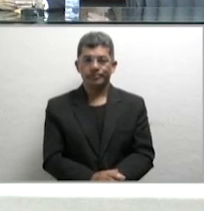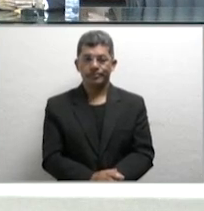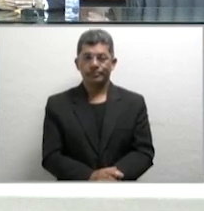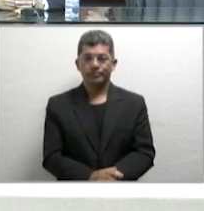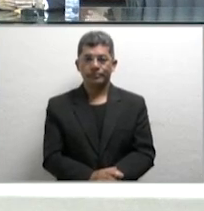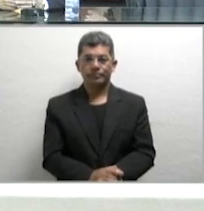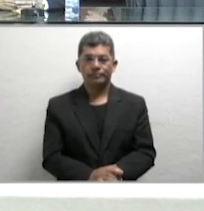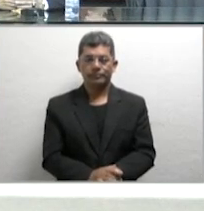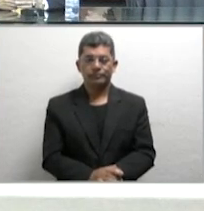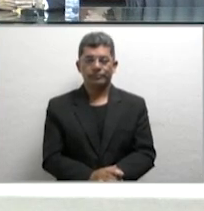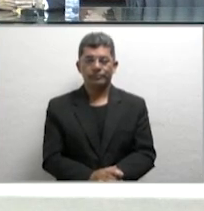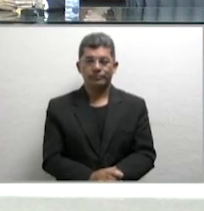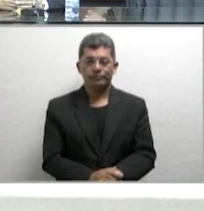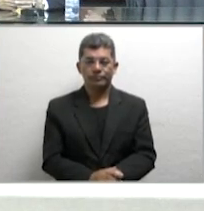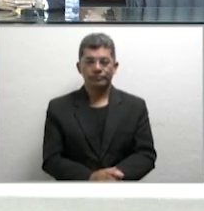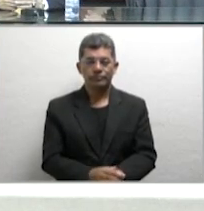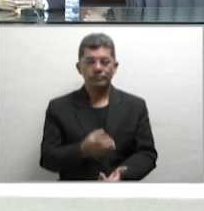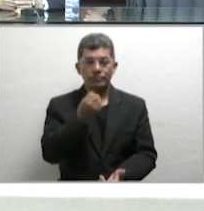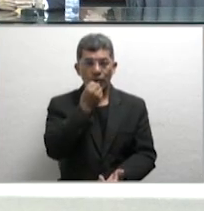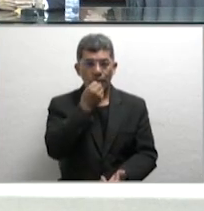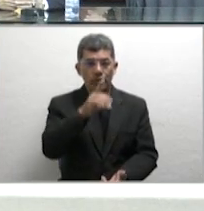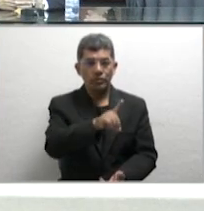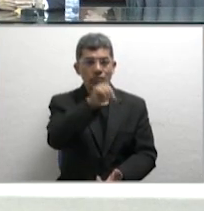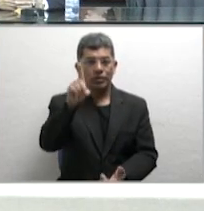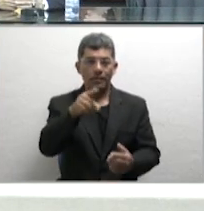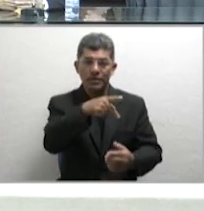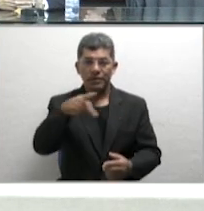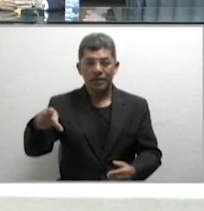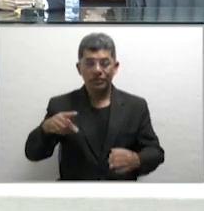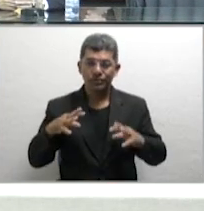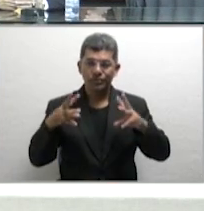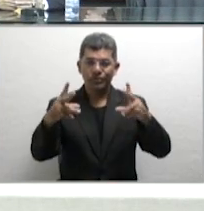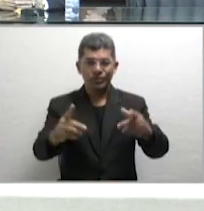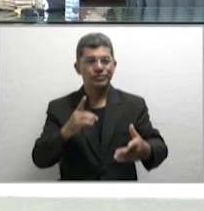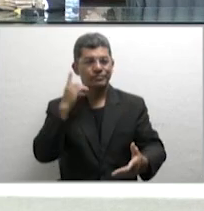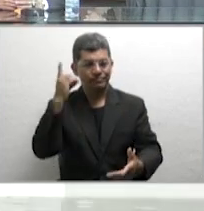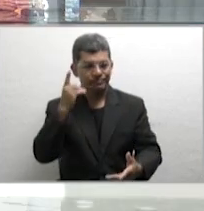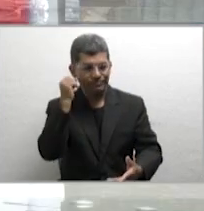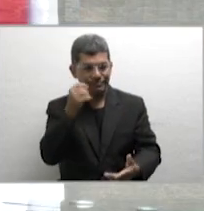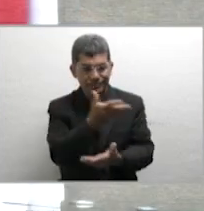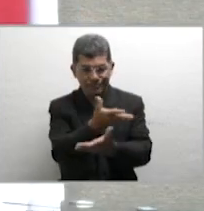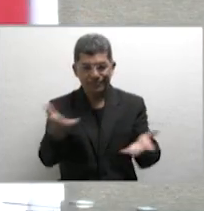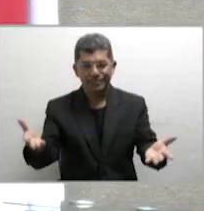Eminente deputado Rosênio, ocupando a tribuna. Muito bom dia, senhor presidente. Bom dia, senhoras deputadas.